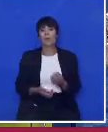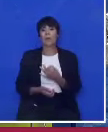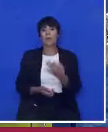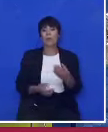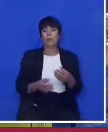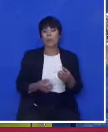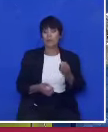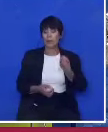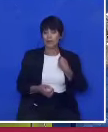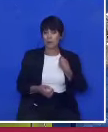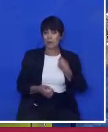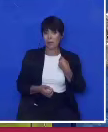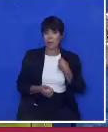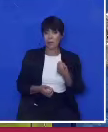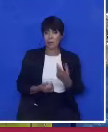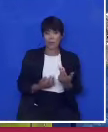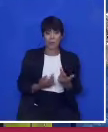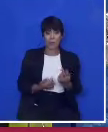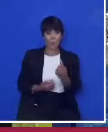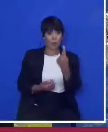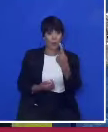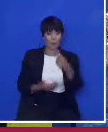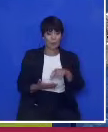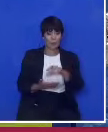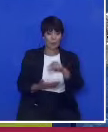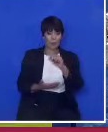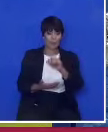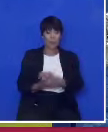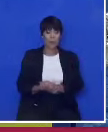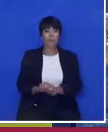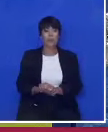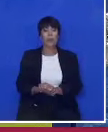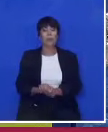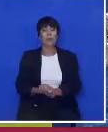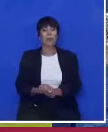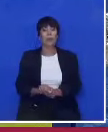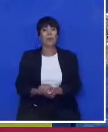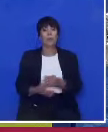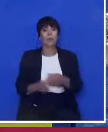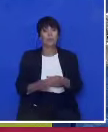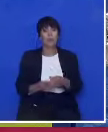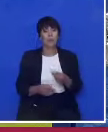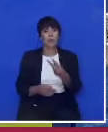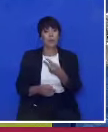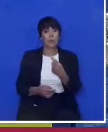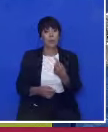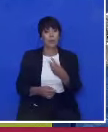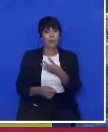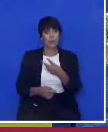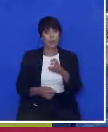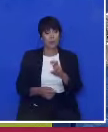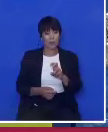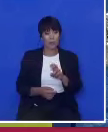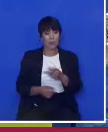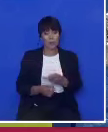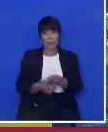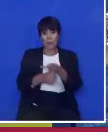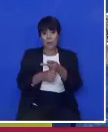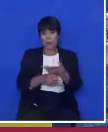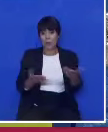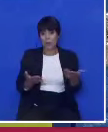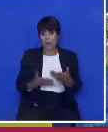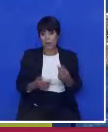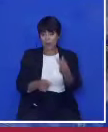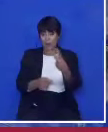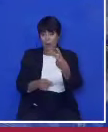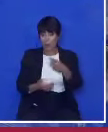universo de números do primeiro sorteio. Este é o concurso 2145 da dupla cena, com o prêmio na faixa